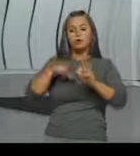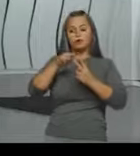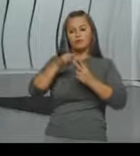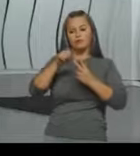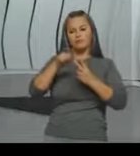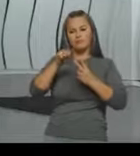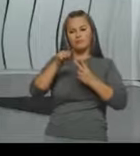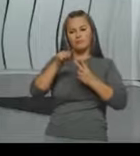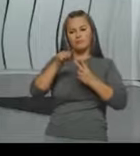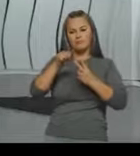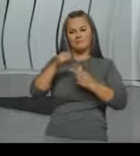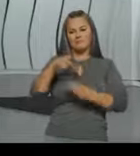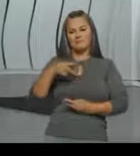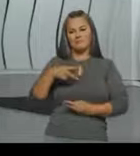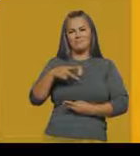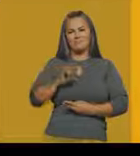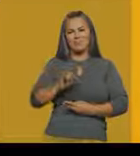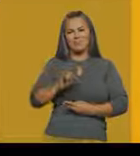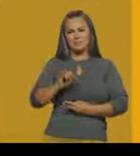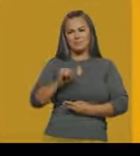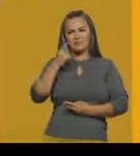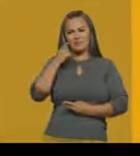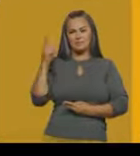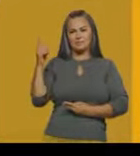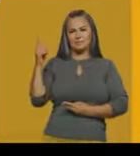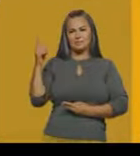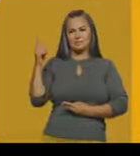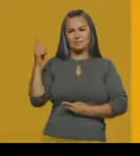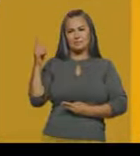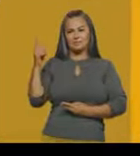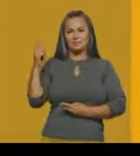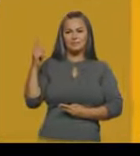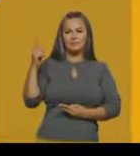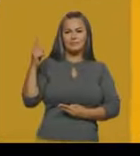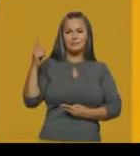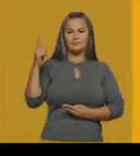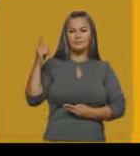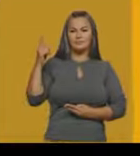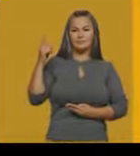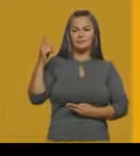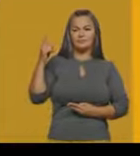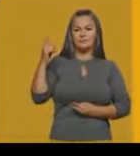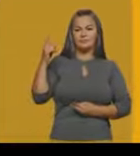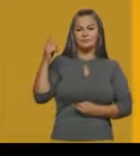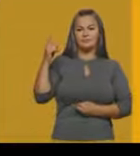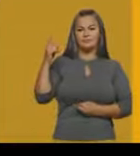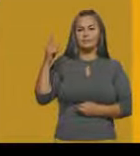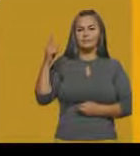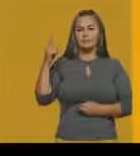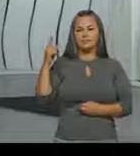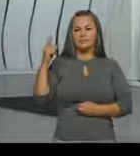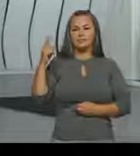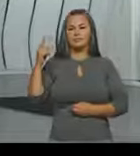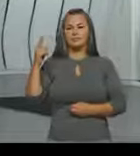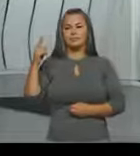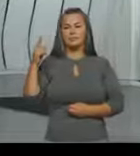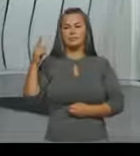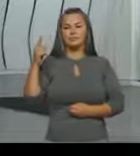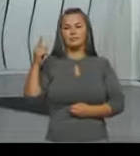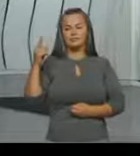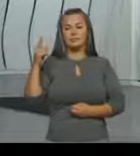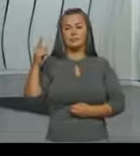ficar aqui, ó, pi, pi, pi. Dá vontade até de pular